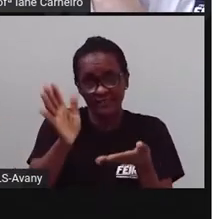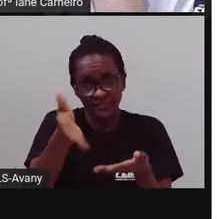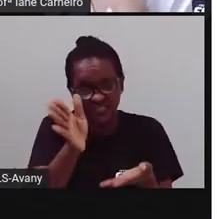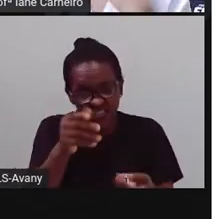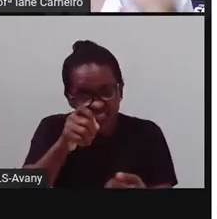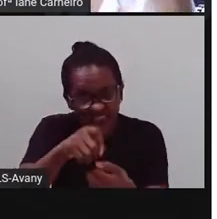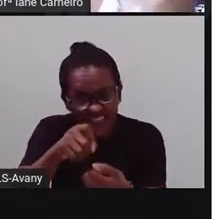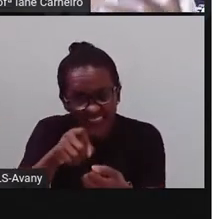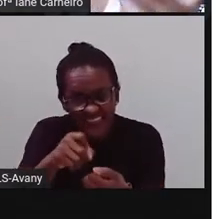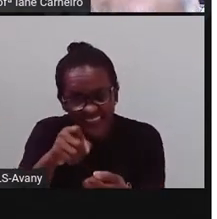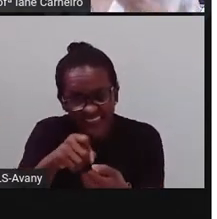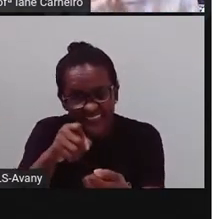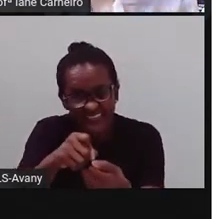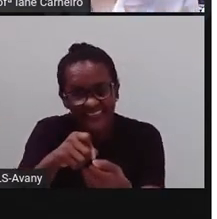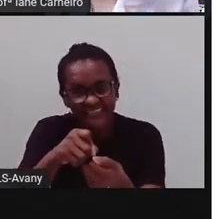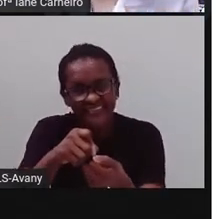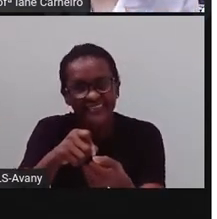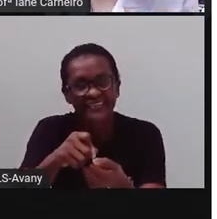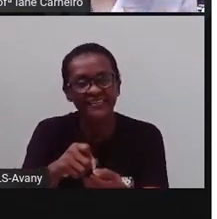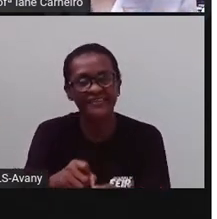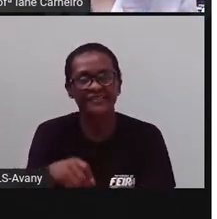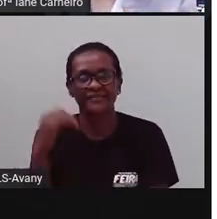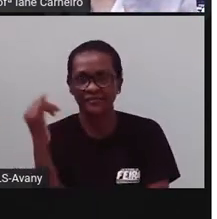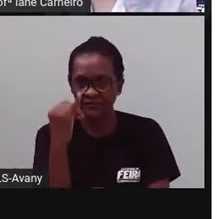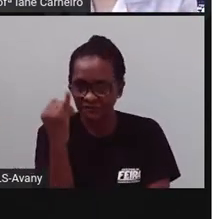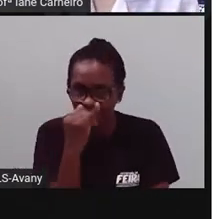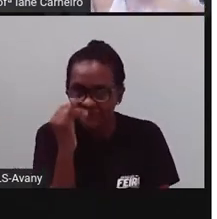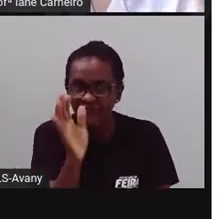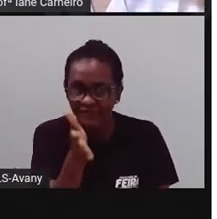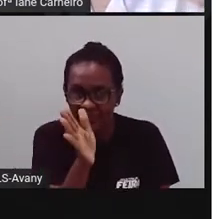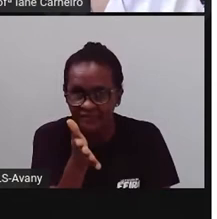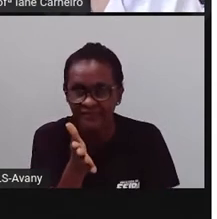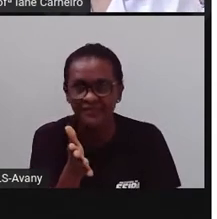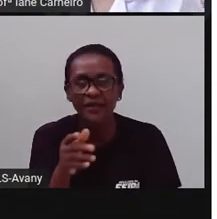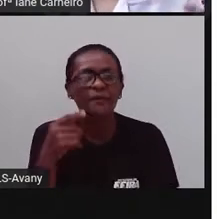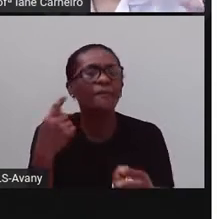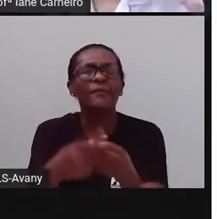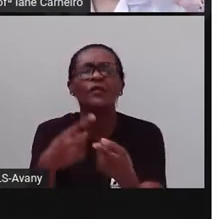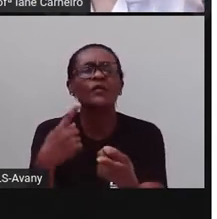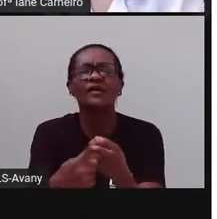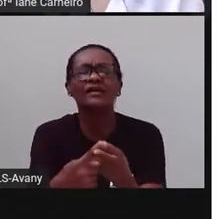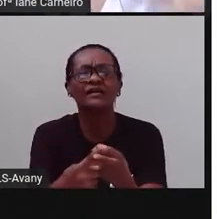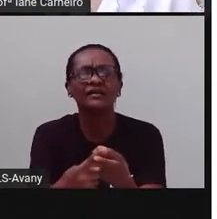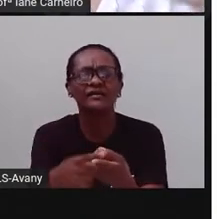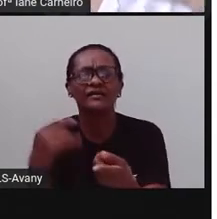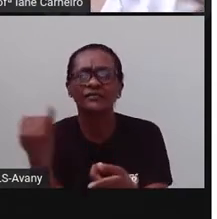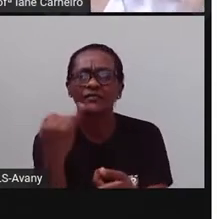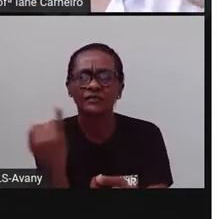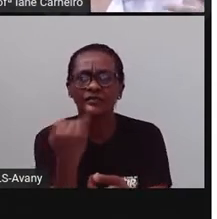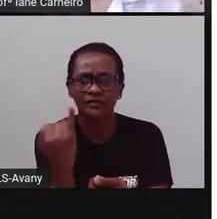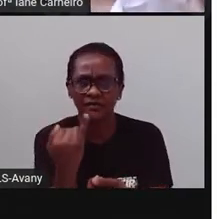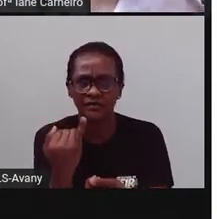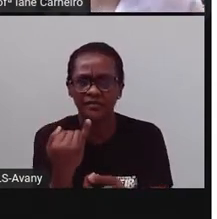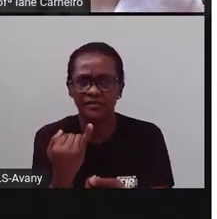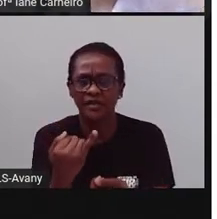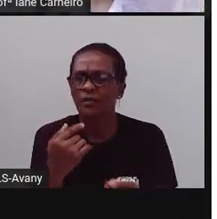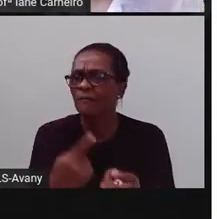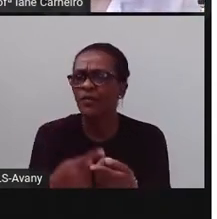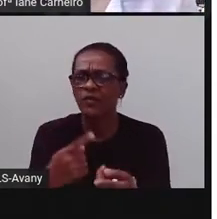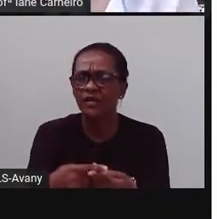né Você já recebeu um convite para que que serve o convite Por que será que as pessoas